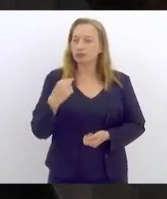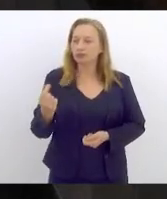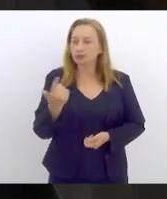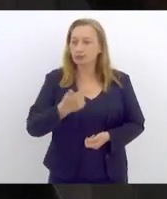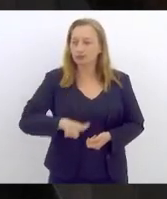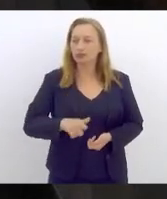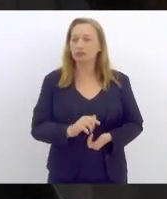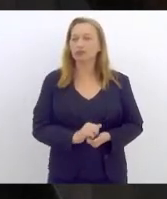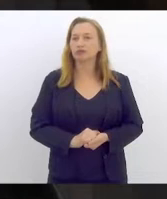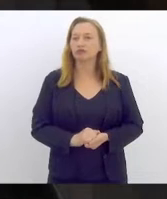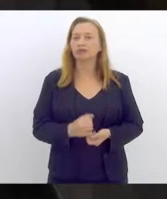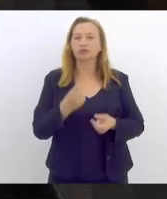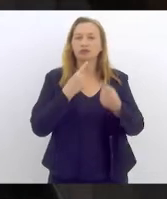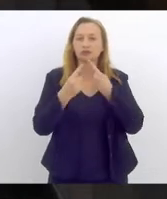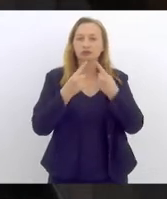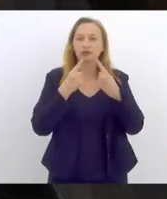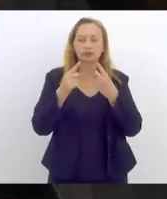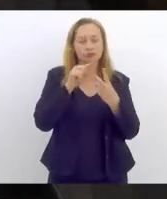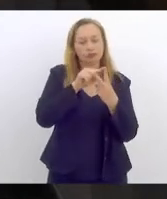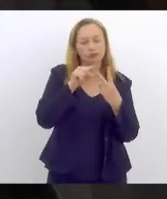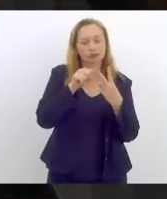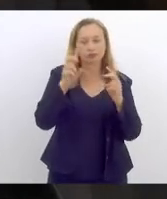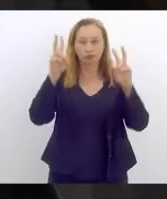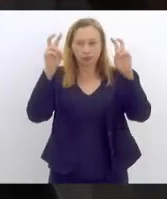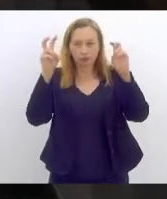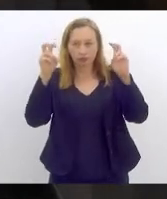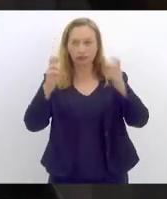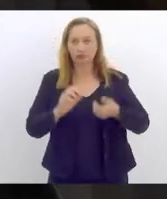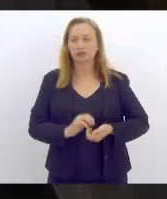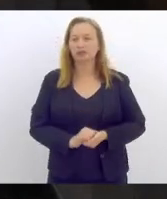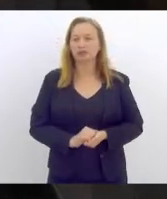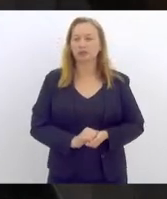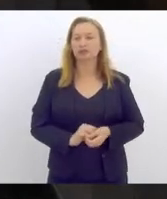para discutir duas questões primeiro